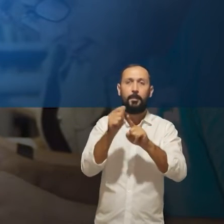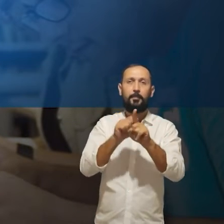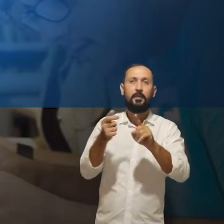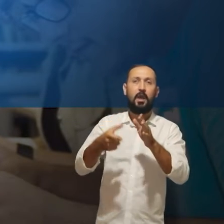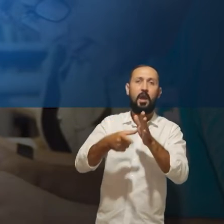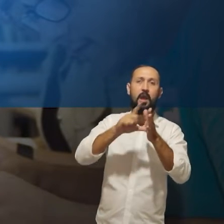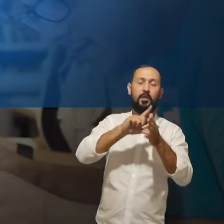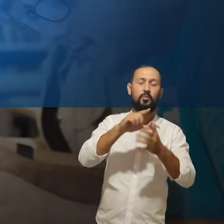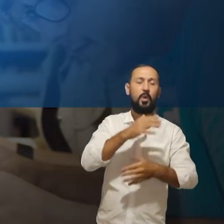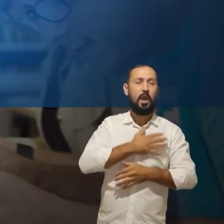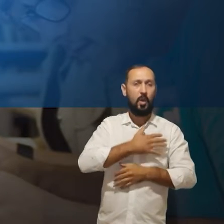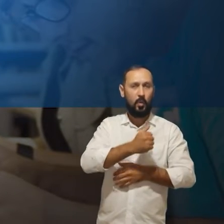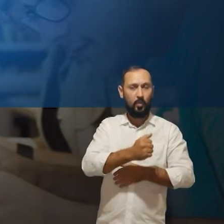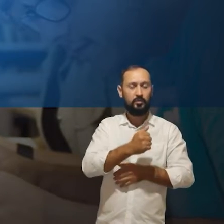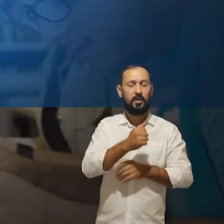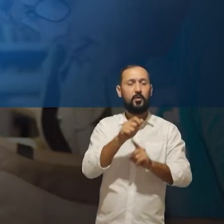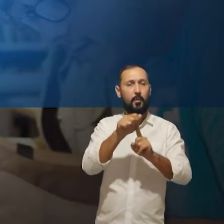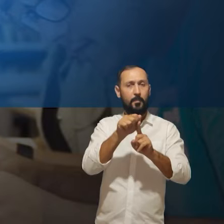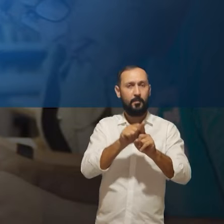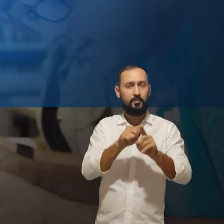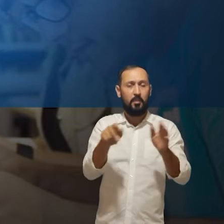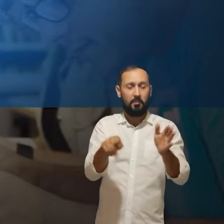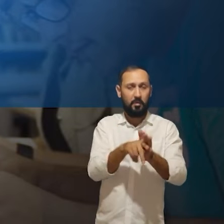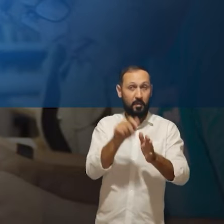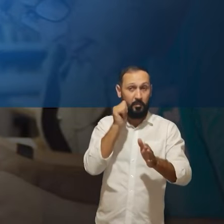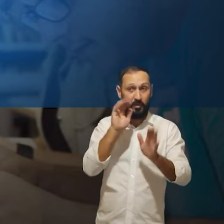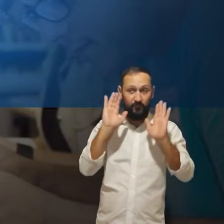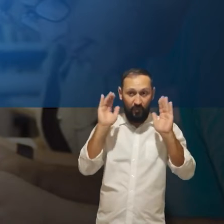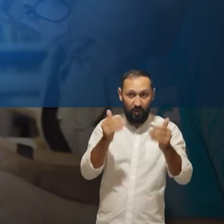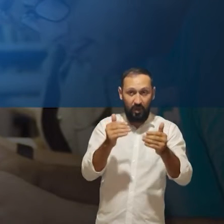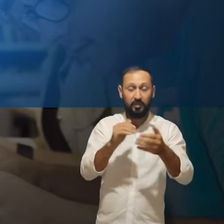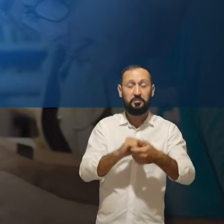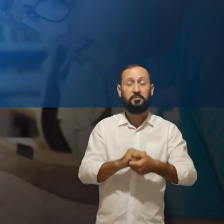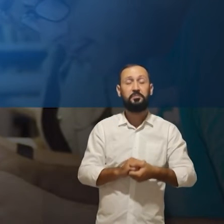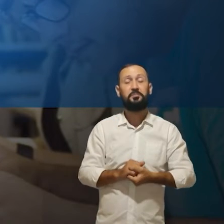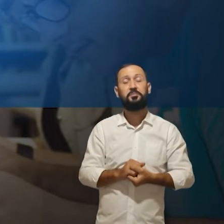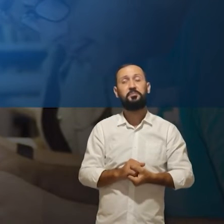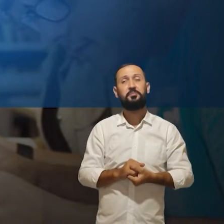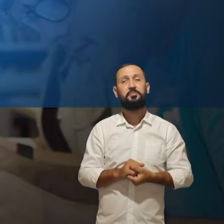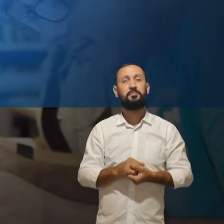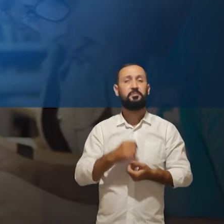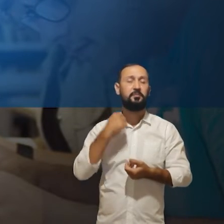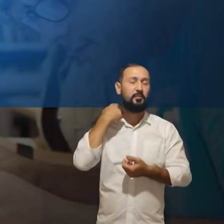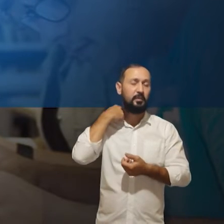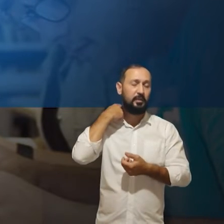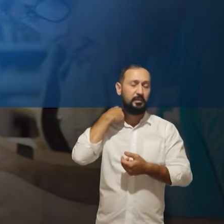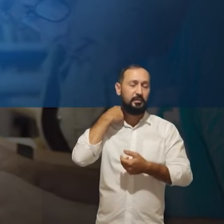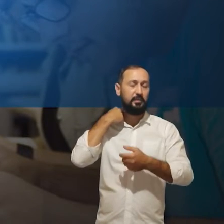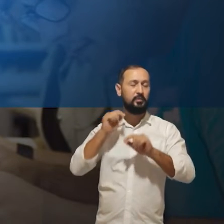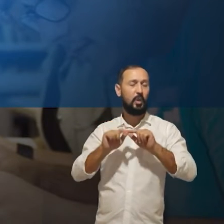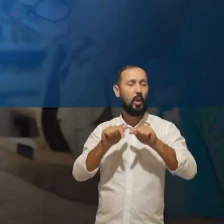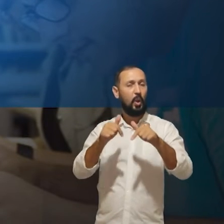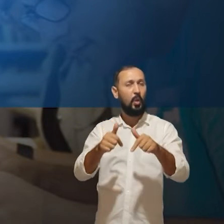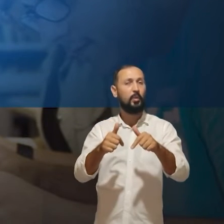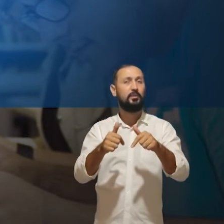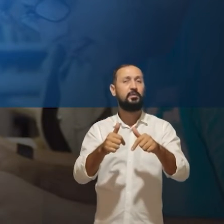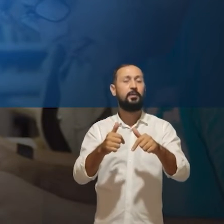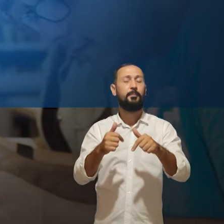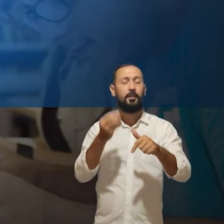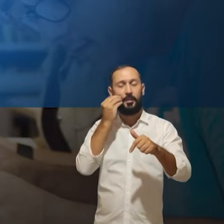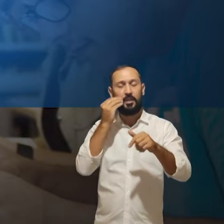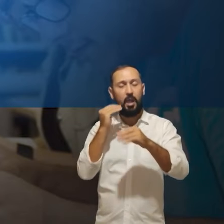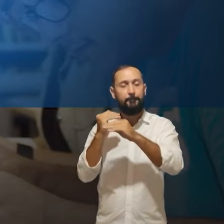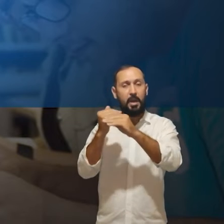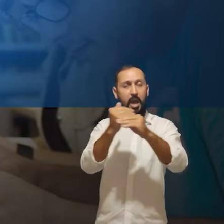mês passado, em agosto, mês dedicado às mulheres e às suas batalhas